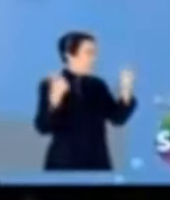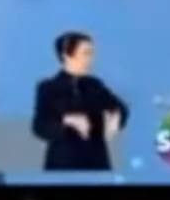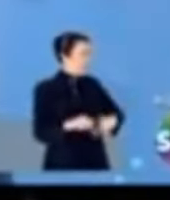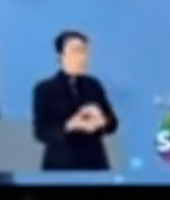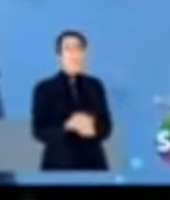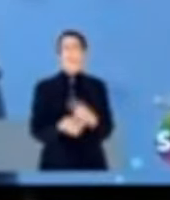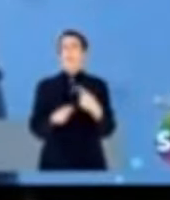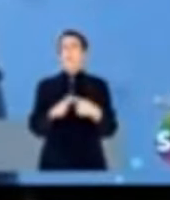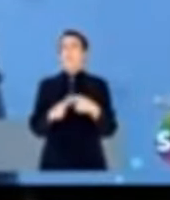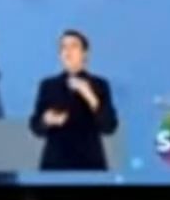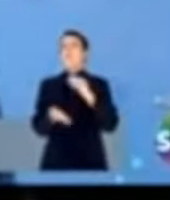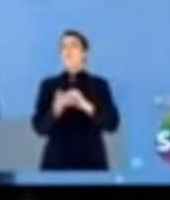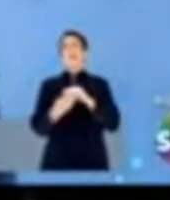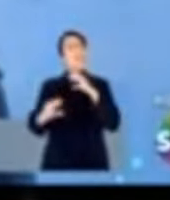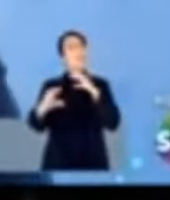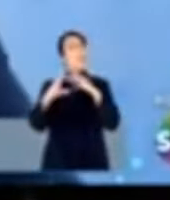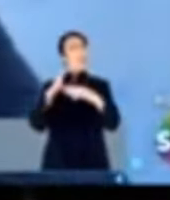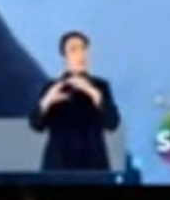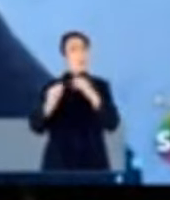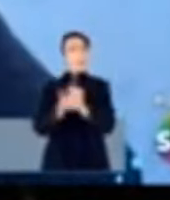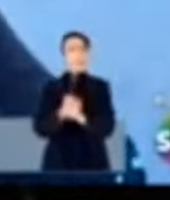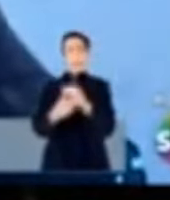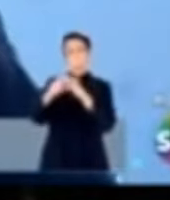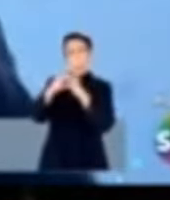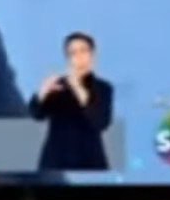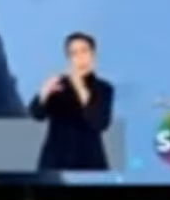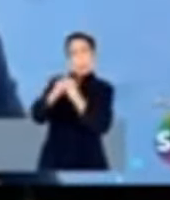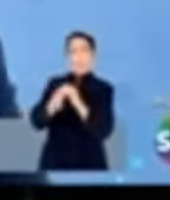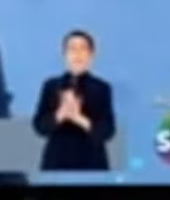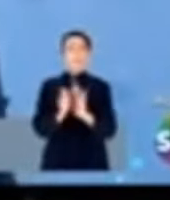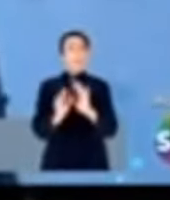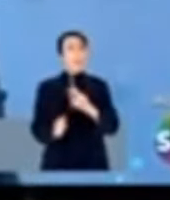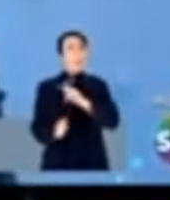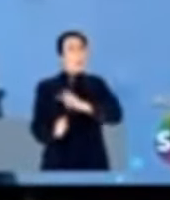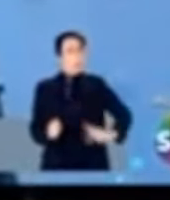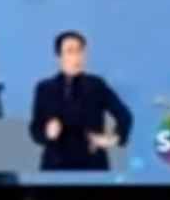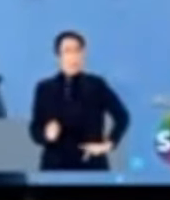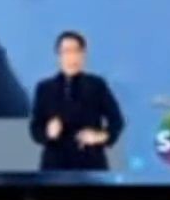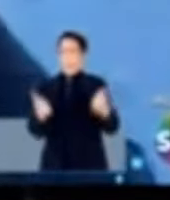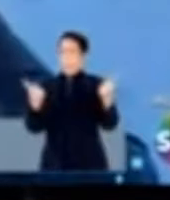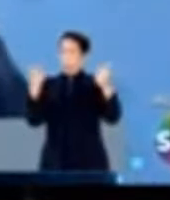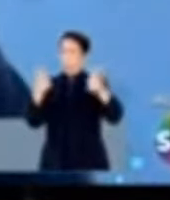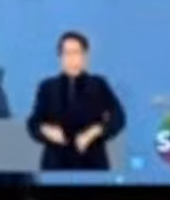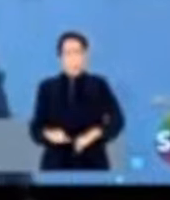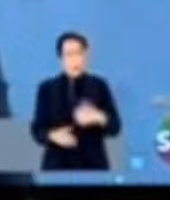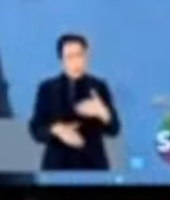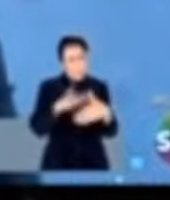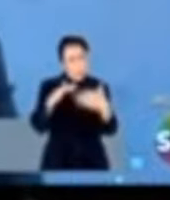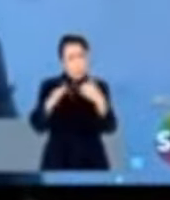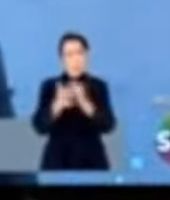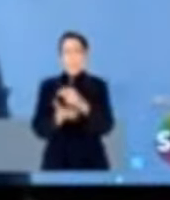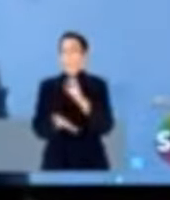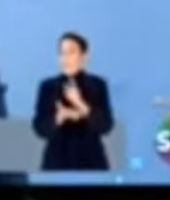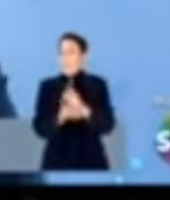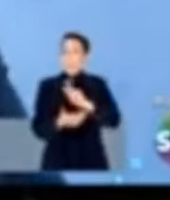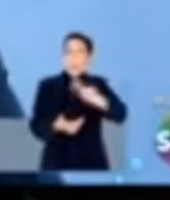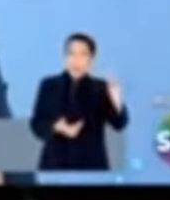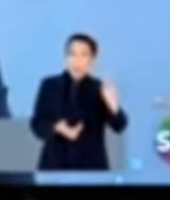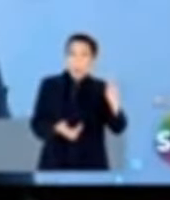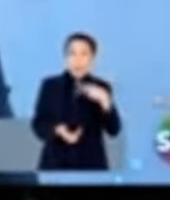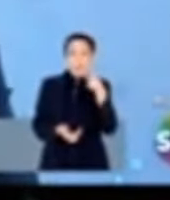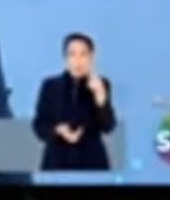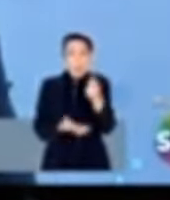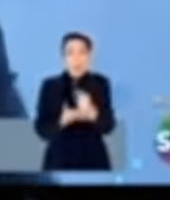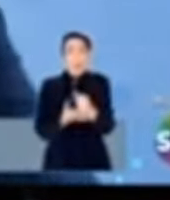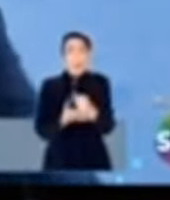Muito por falta de comunicação. Eu lamento dizer, mas o presidente arcira esse processo. Né? É, toda vez que o presidente fala alguma